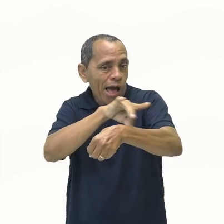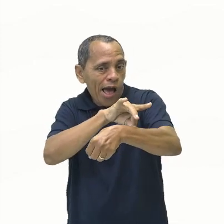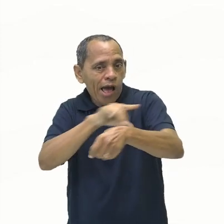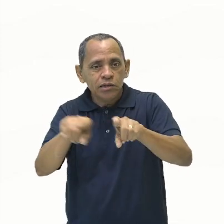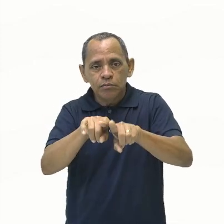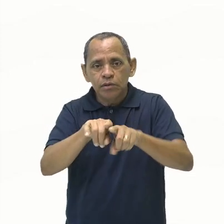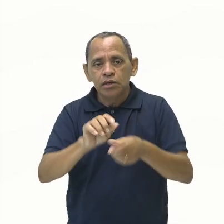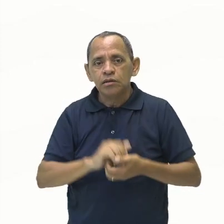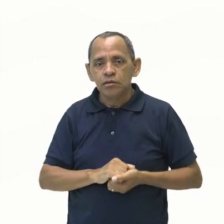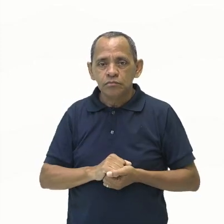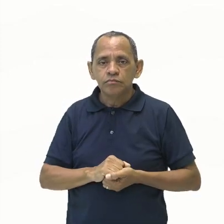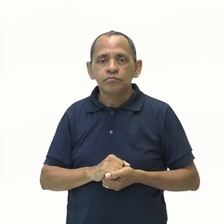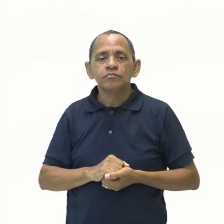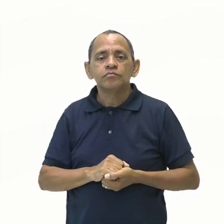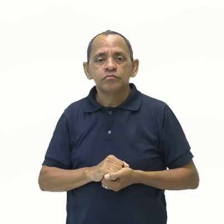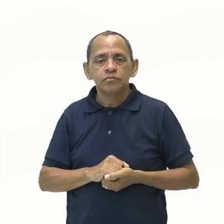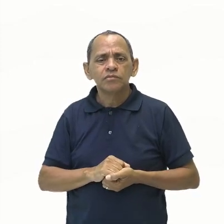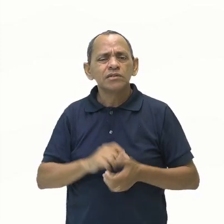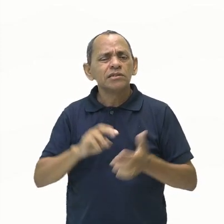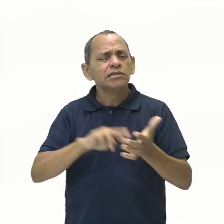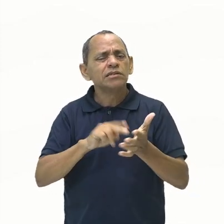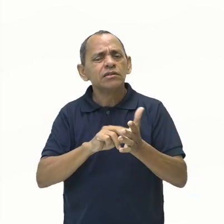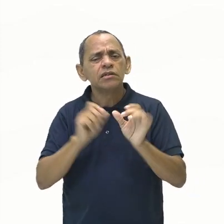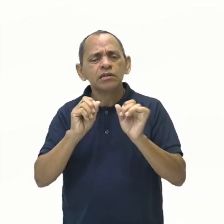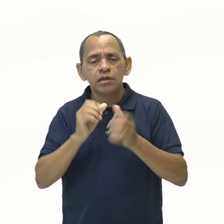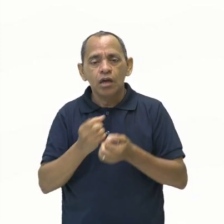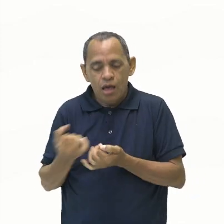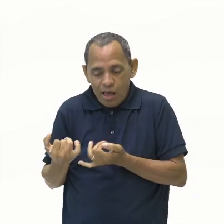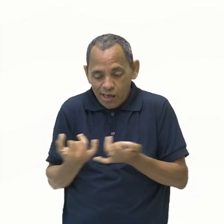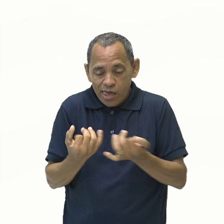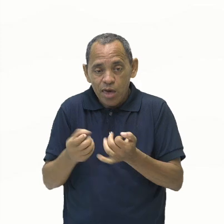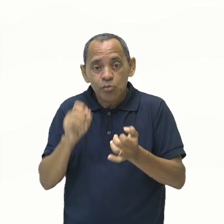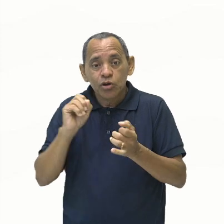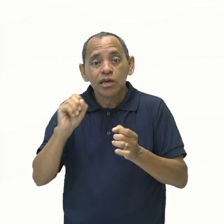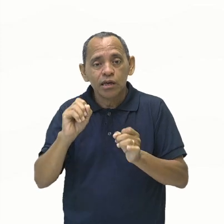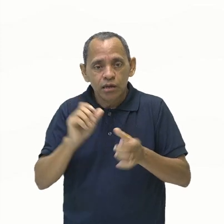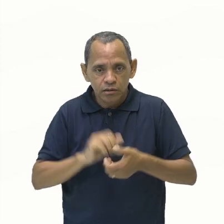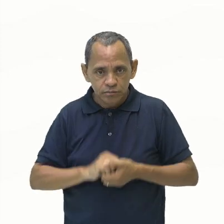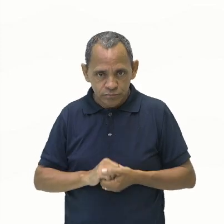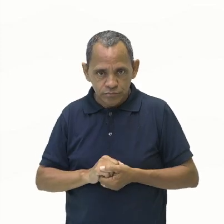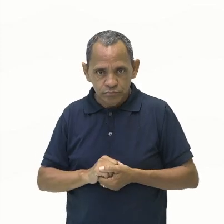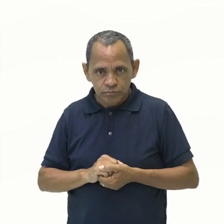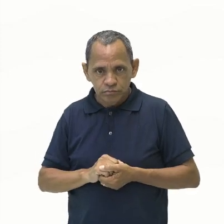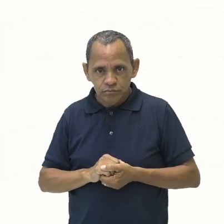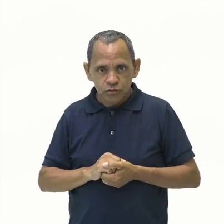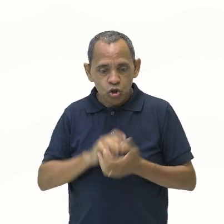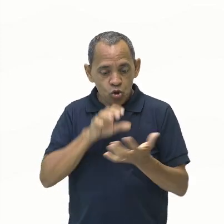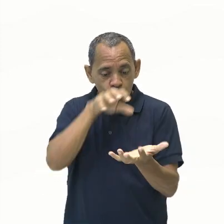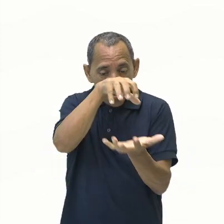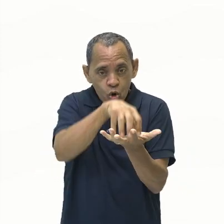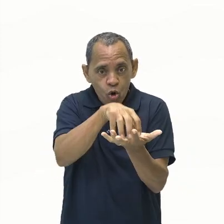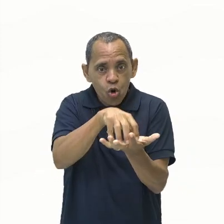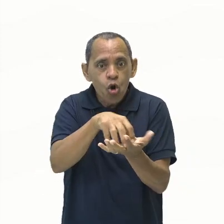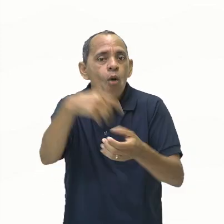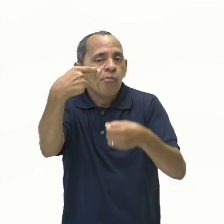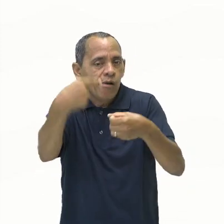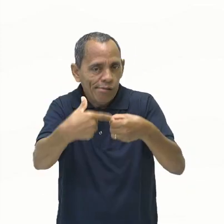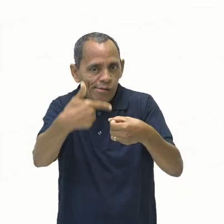esses combustíveis fósseis? A queima, justamente dos, vamos dizer assim, de